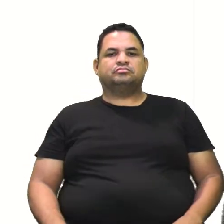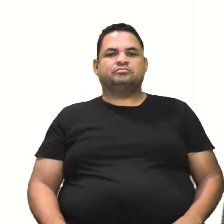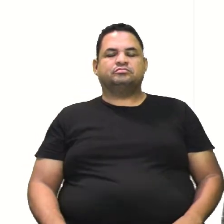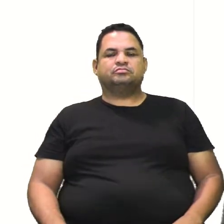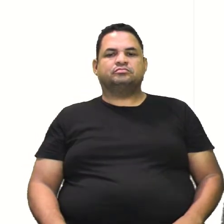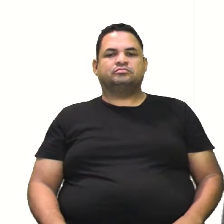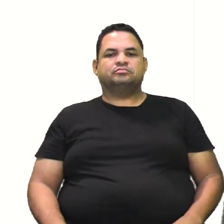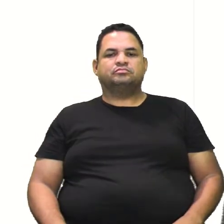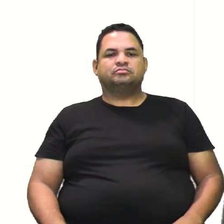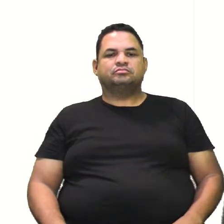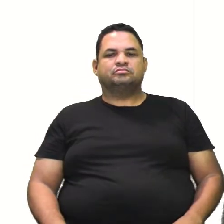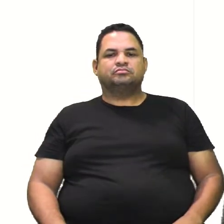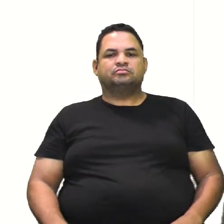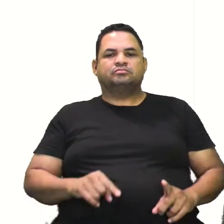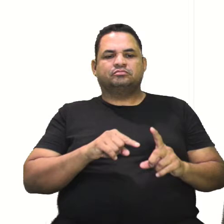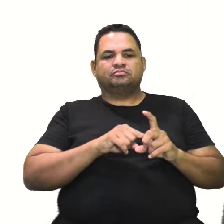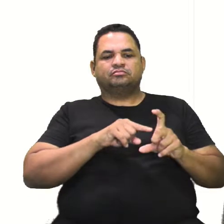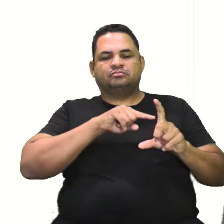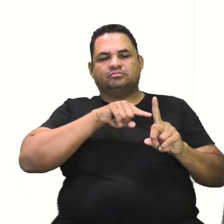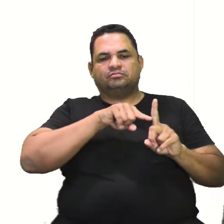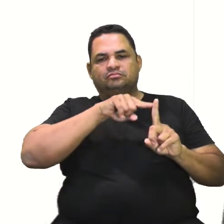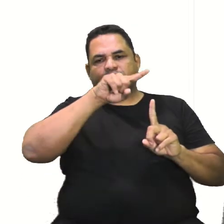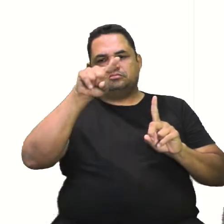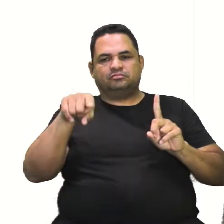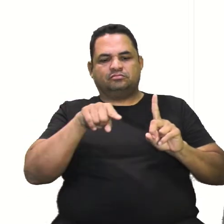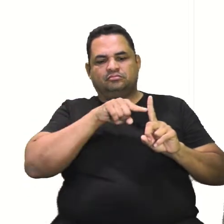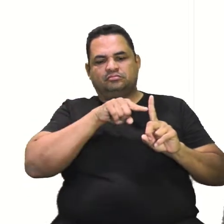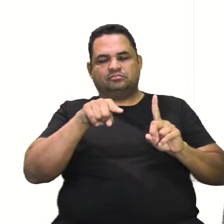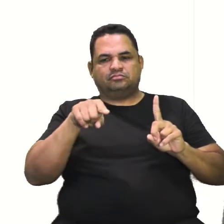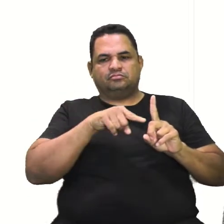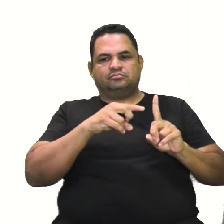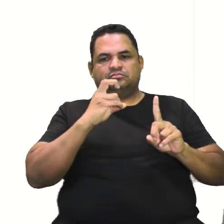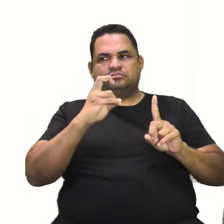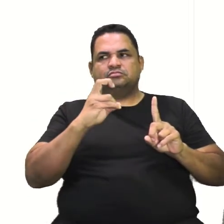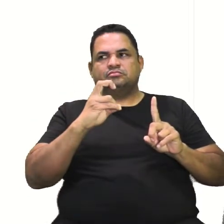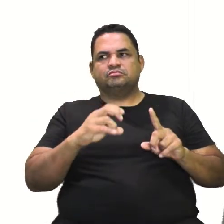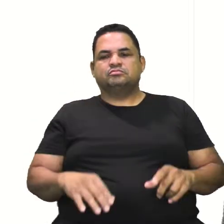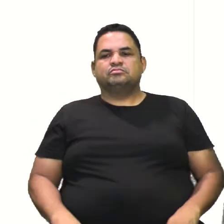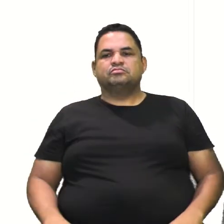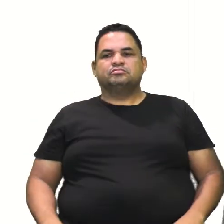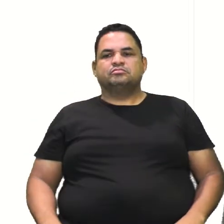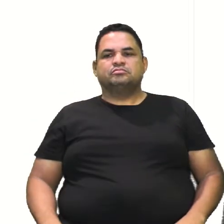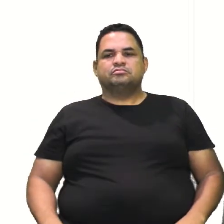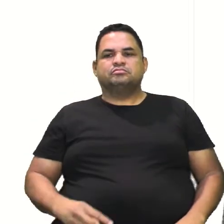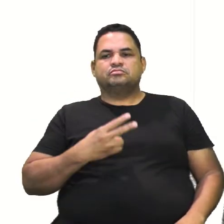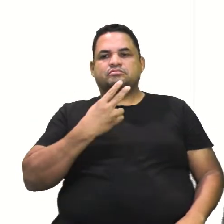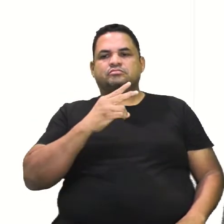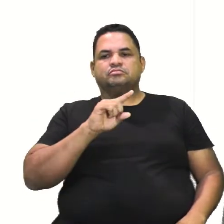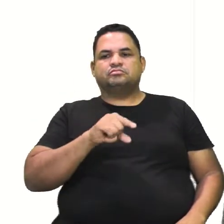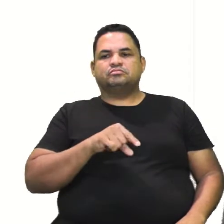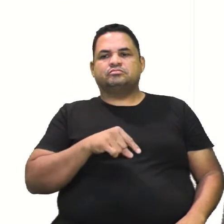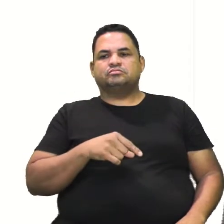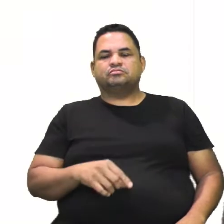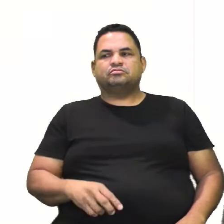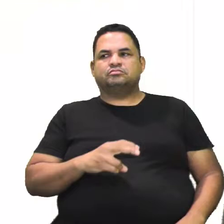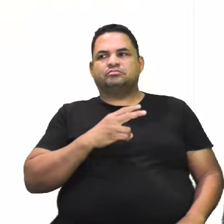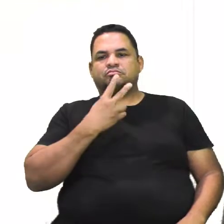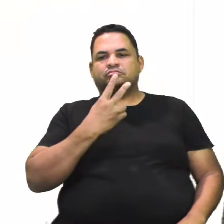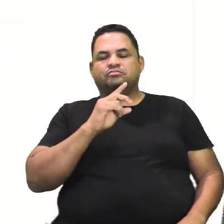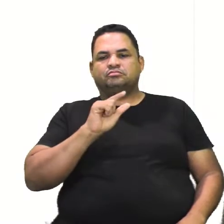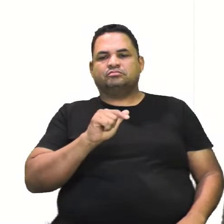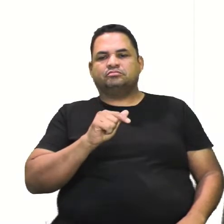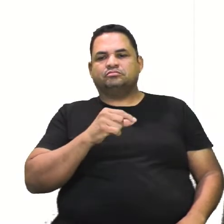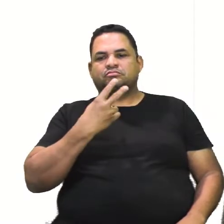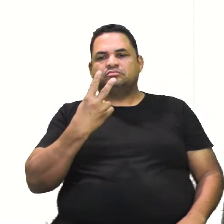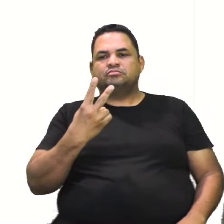1 e 1. Quem é o raio? O raio é a raiz de 5. Então, aproximadamente 2, a gente fez